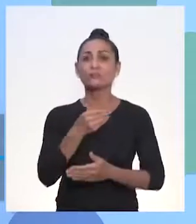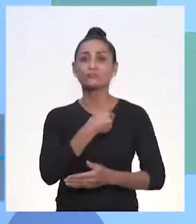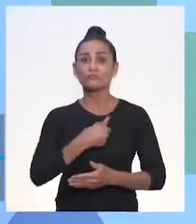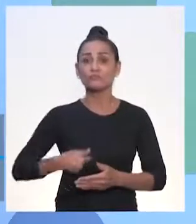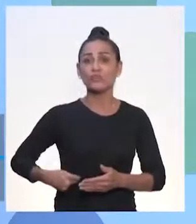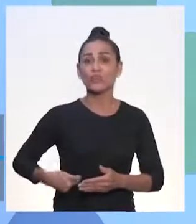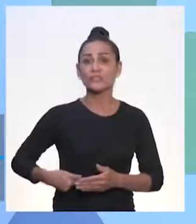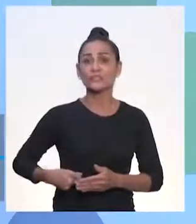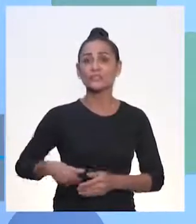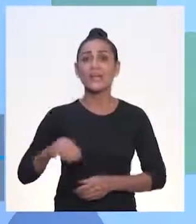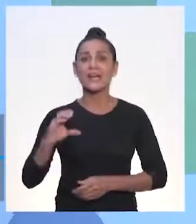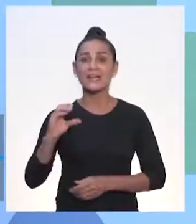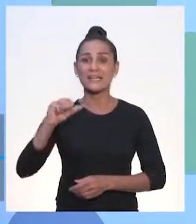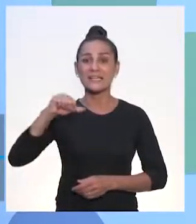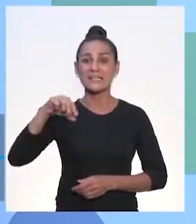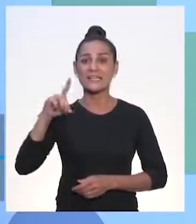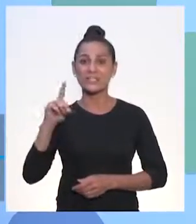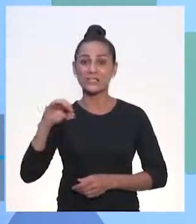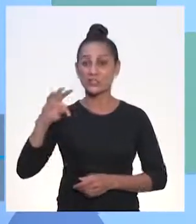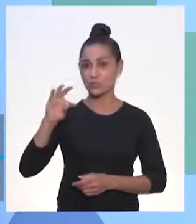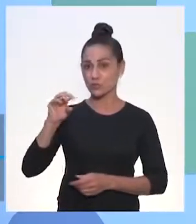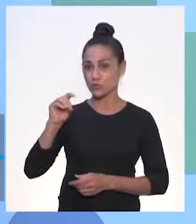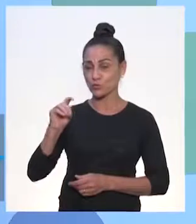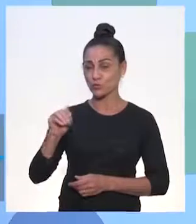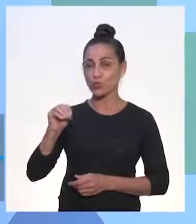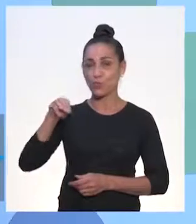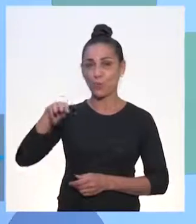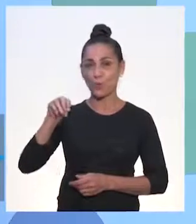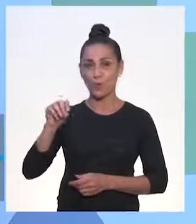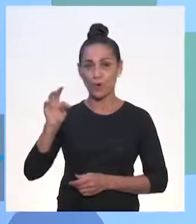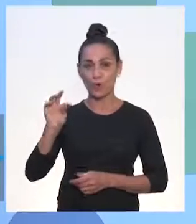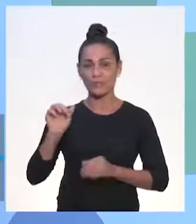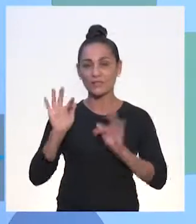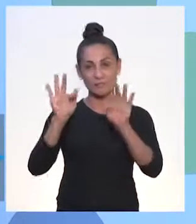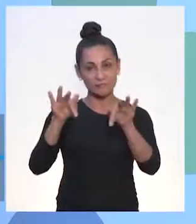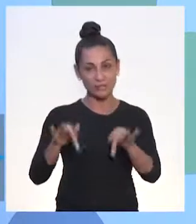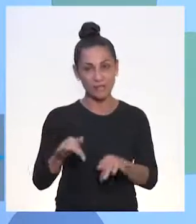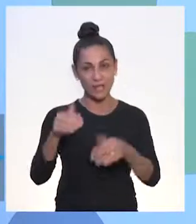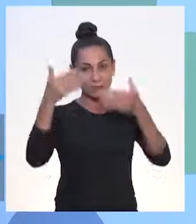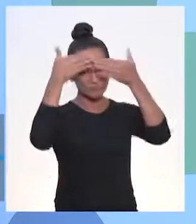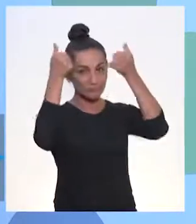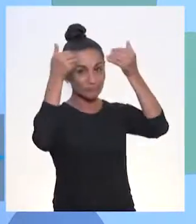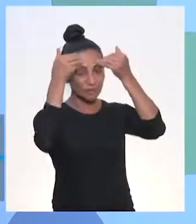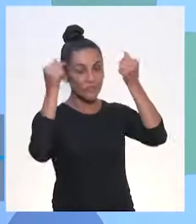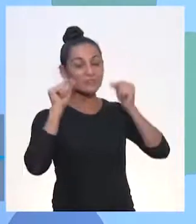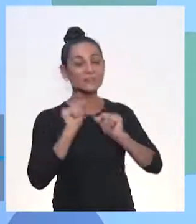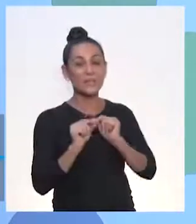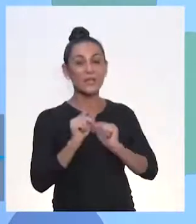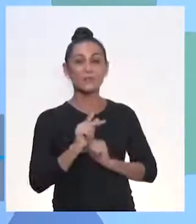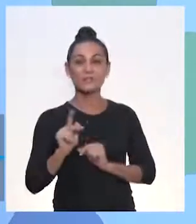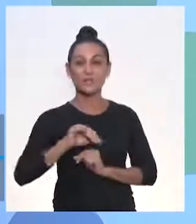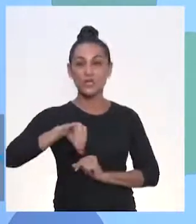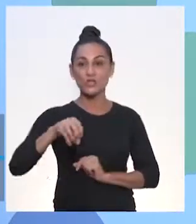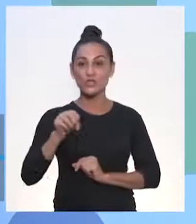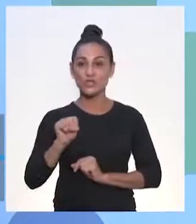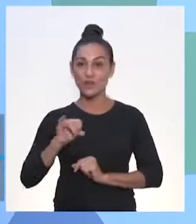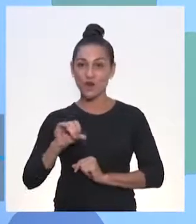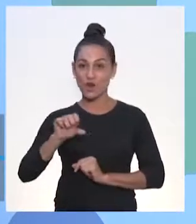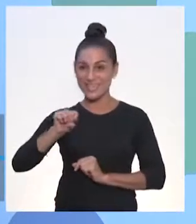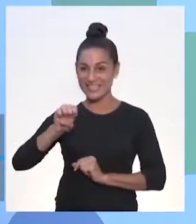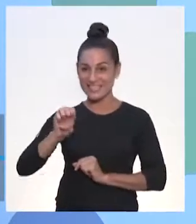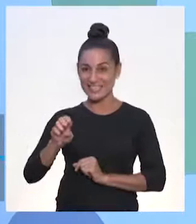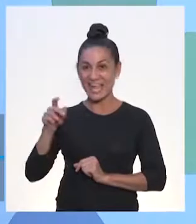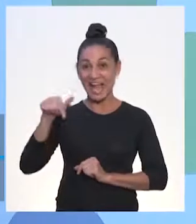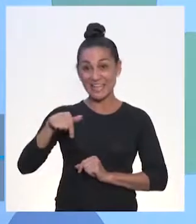de Cândido Mota. Ok? E aí, para finalizar, Jonas, professora Joyce com o Rodrigo José, aqui de São Paulo.